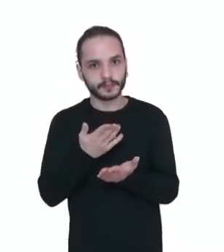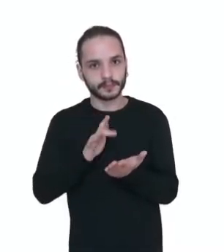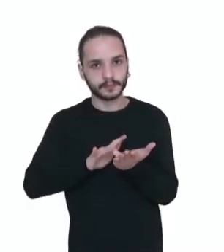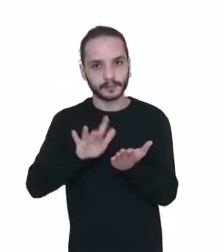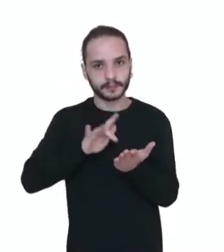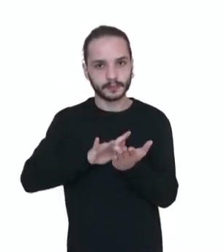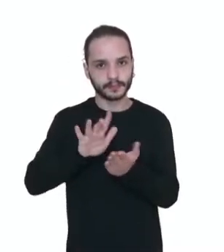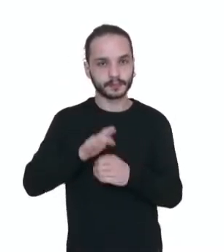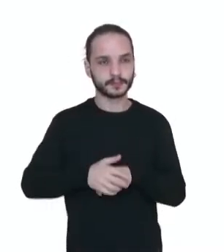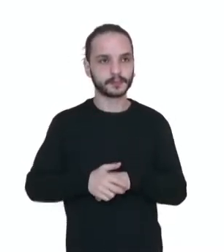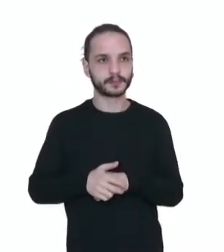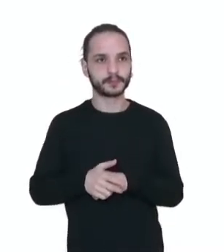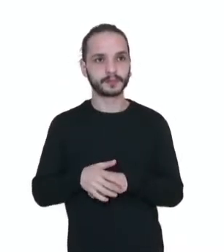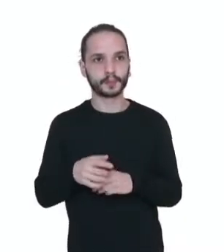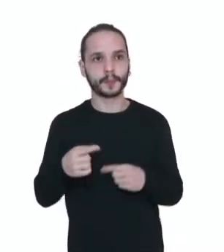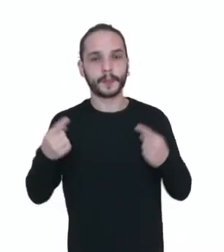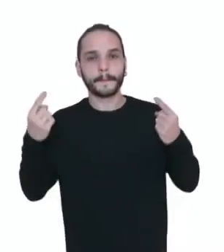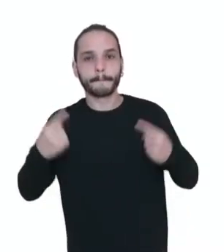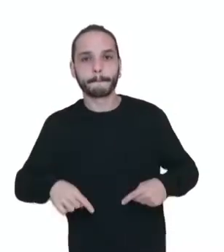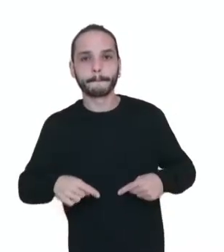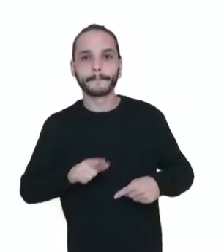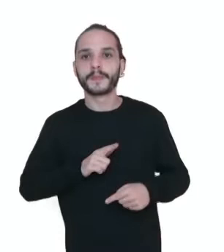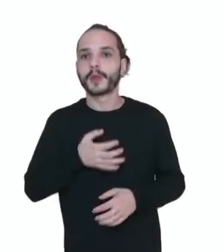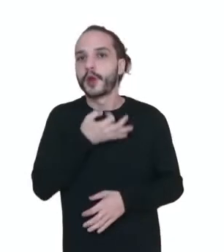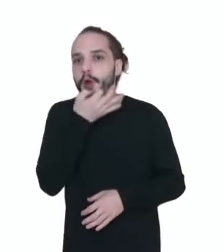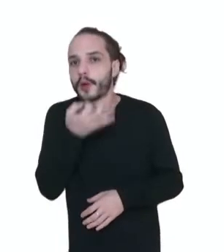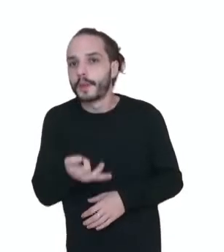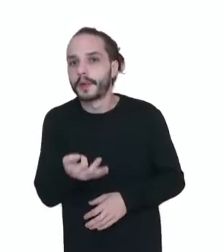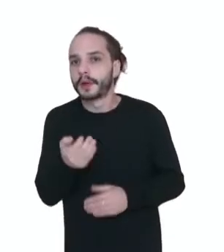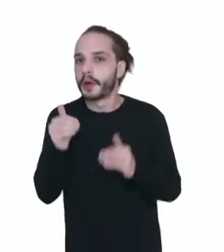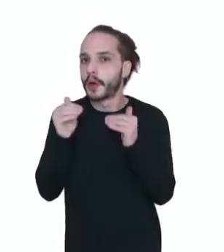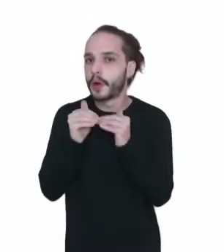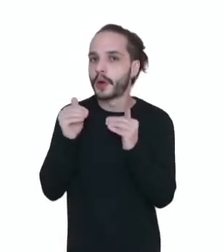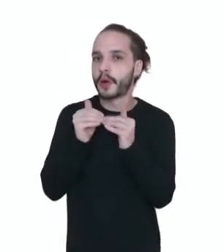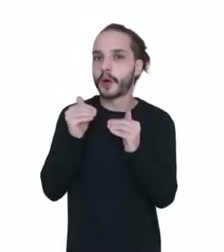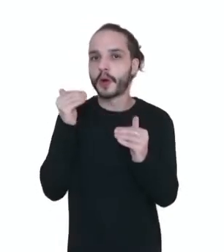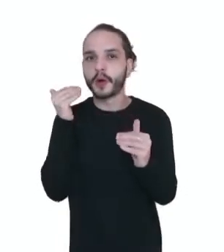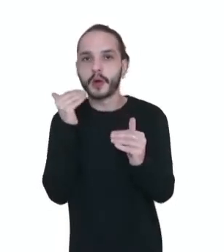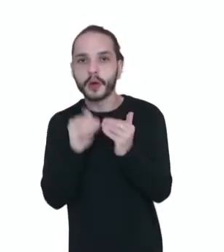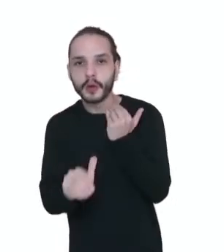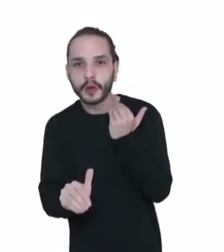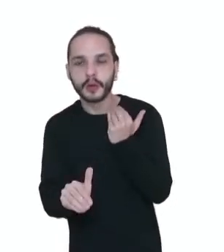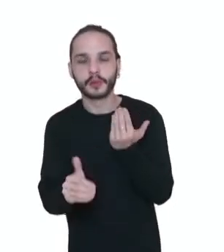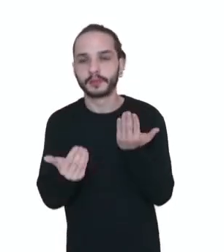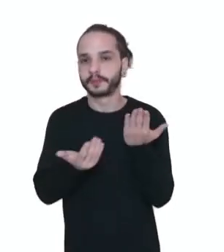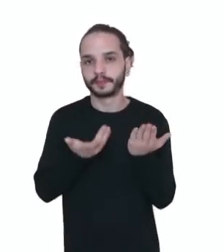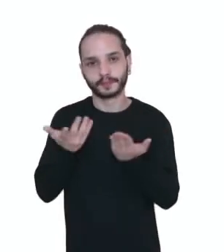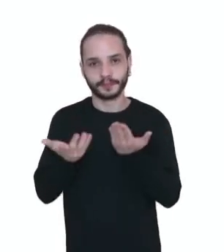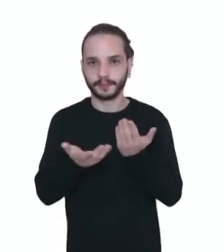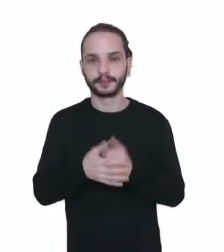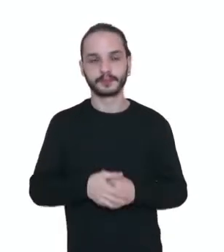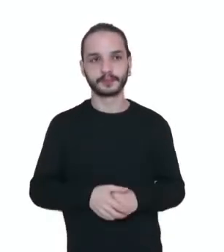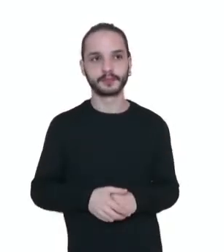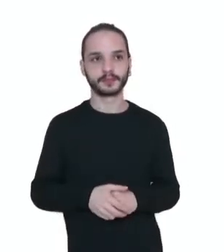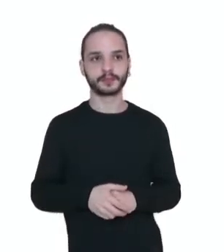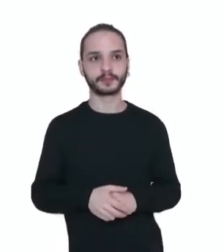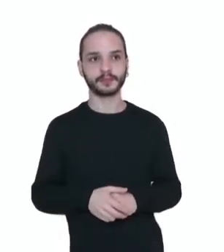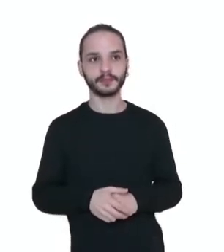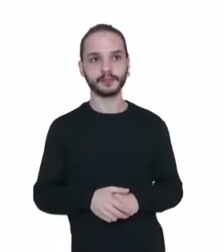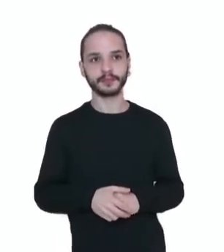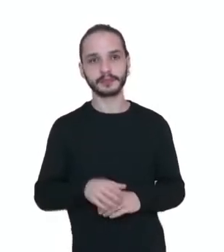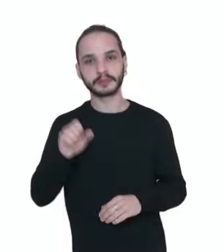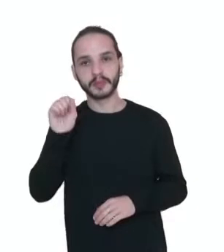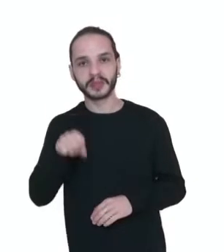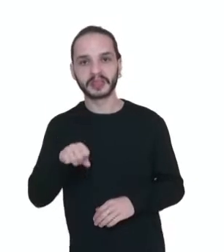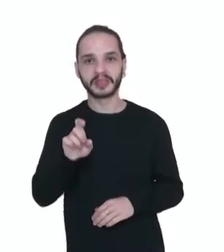aquilo que a pessoa pensa, a opinião que ela defende, né, qual é o posicionamento dela, é contra ou a favor, né, sim ou